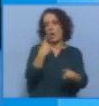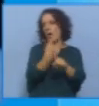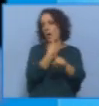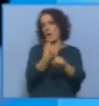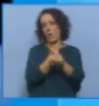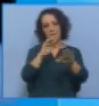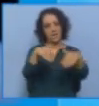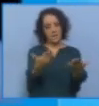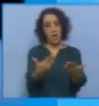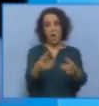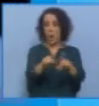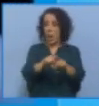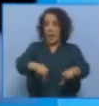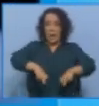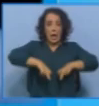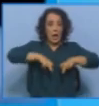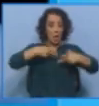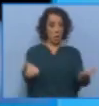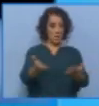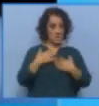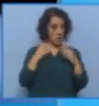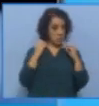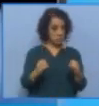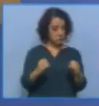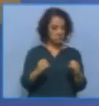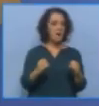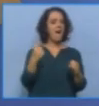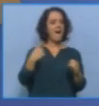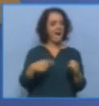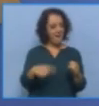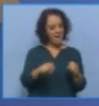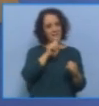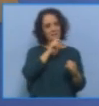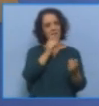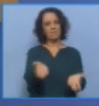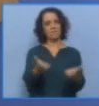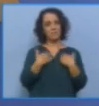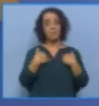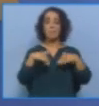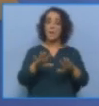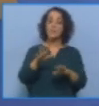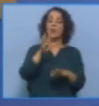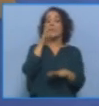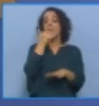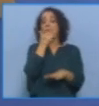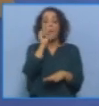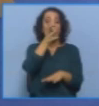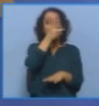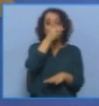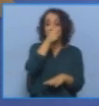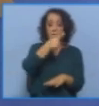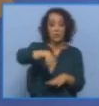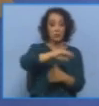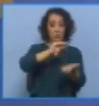para receber. E infelizmente, ou felizmente, não sei, às vezes são aqueles que são mais pobres, que sabem o que é